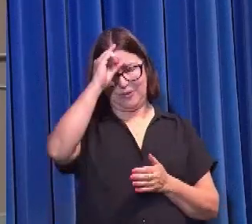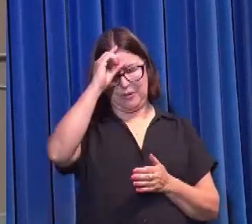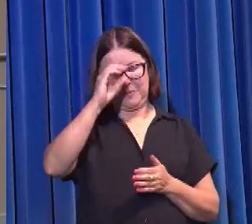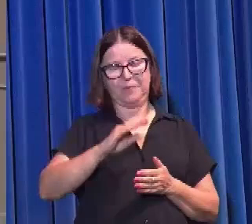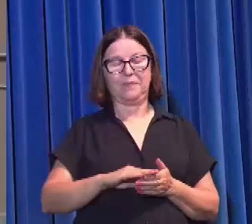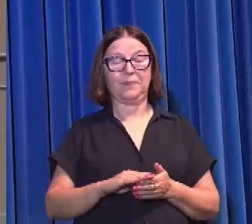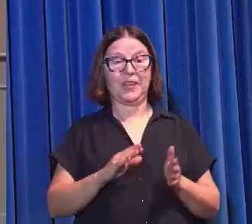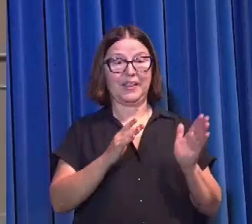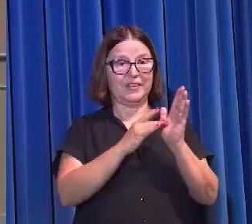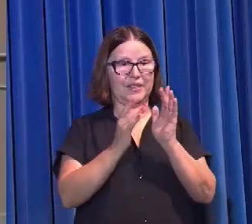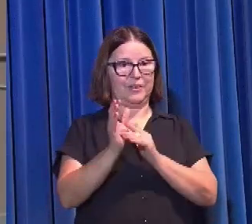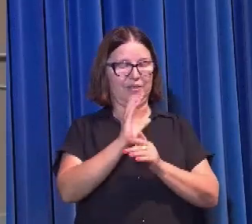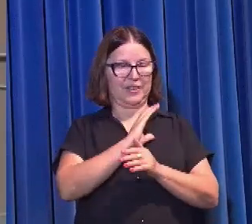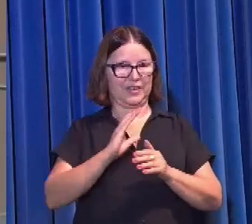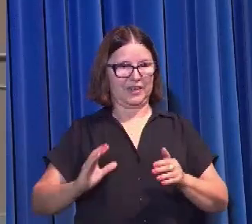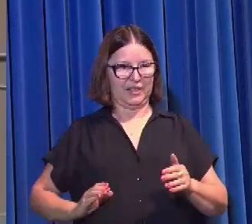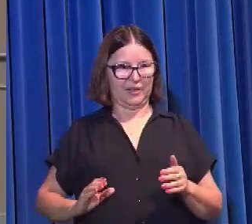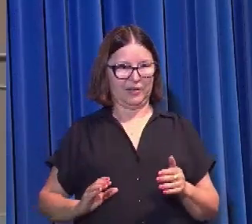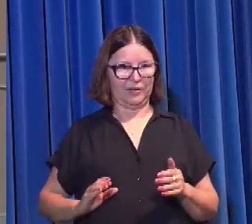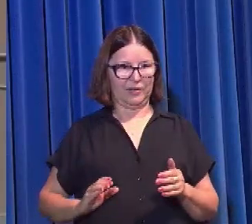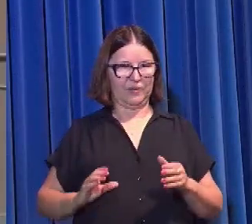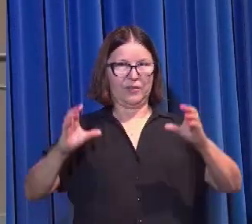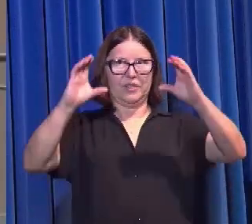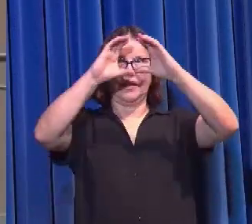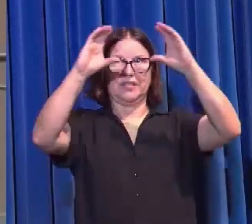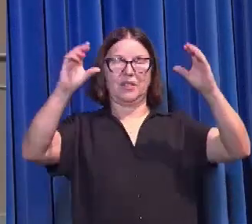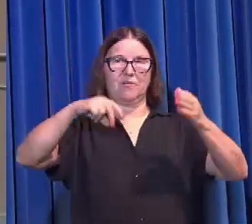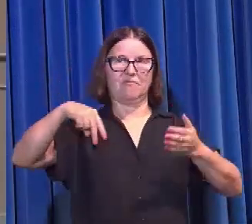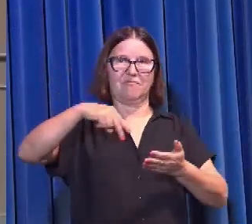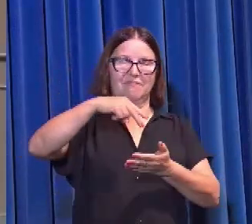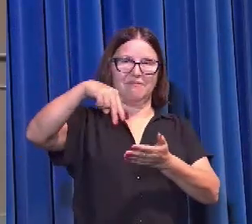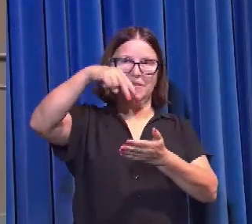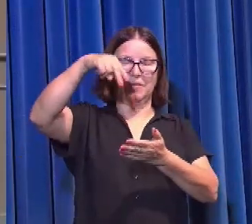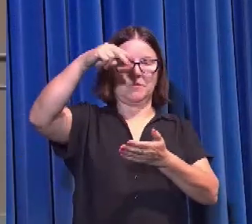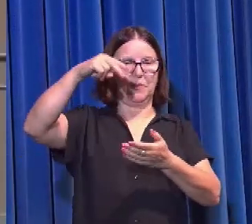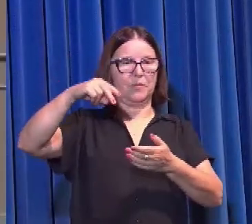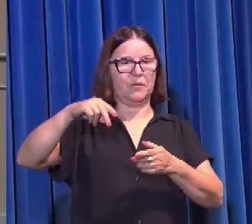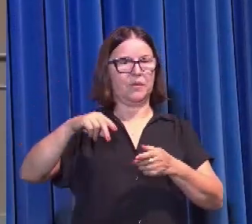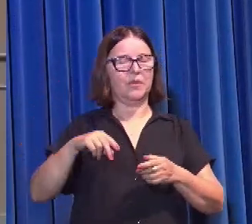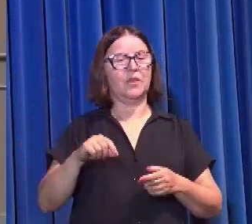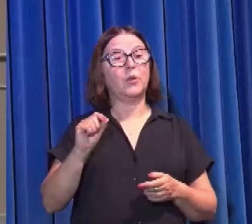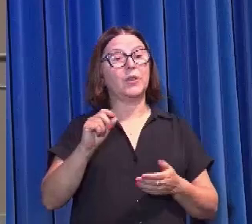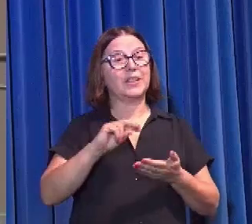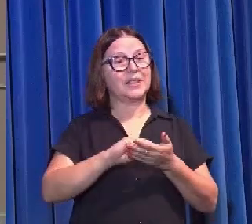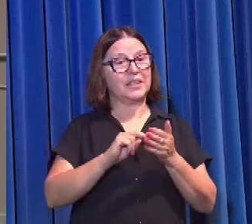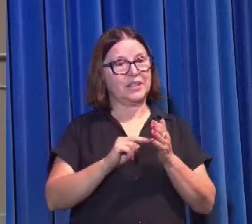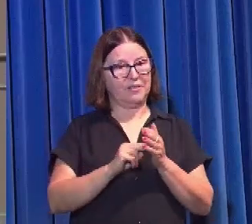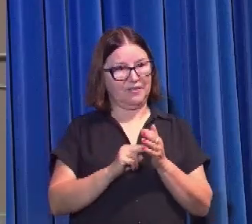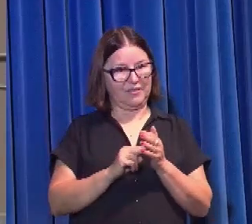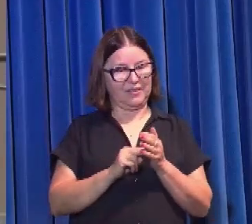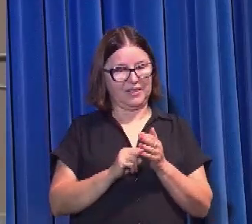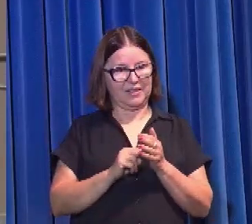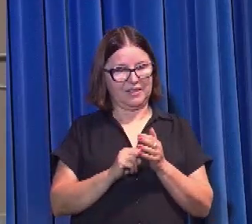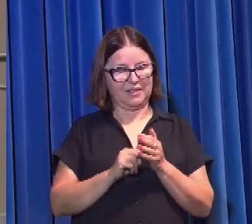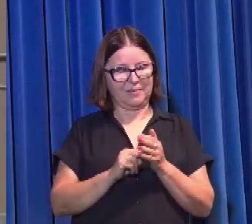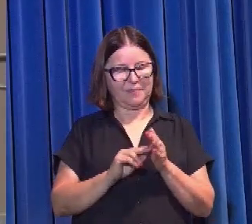subiu aos céus levando o cativo cativeiro quando ele venceu na cruz. Mas o que quer dizer subiu, senão também que ele havia